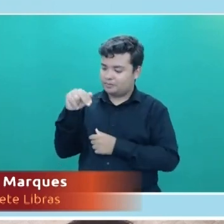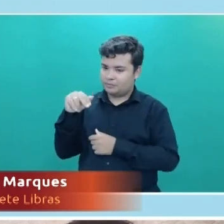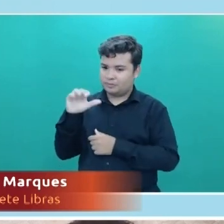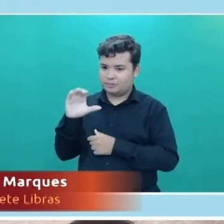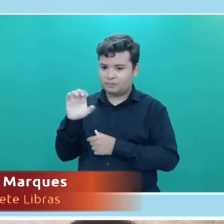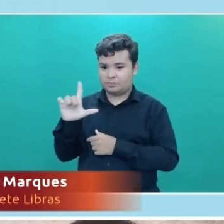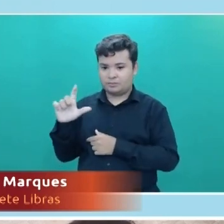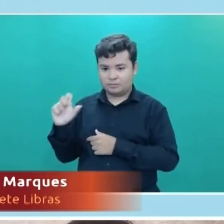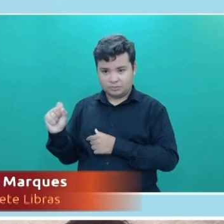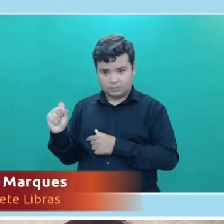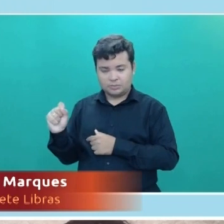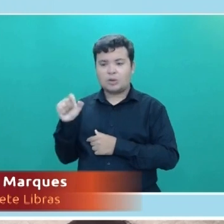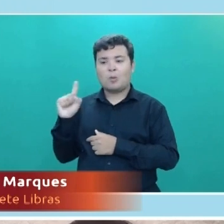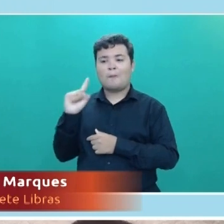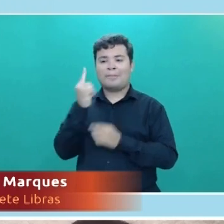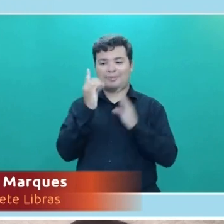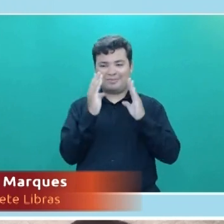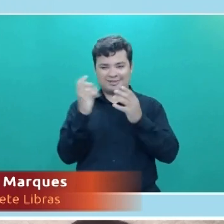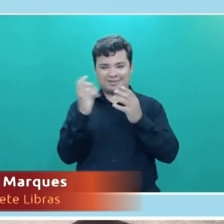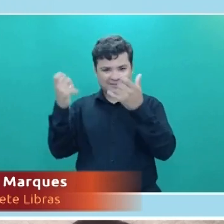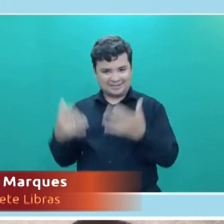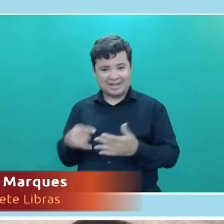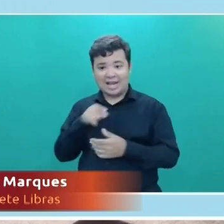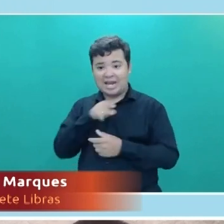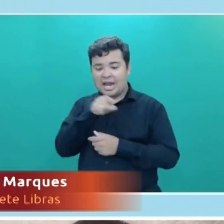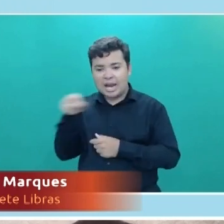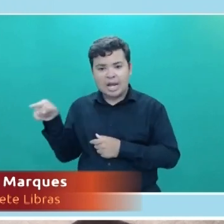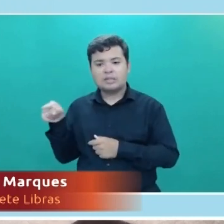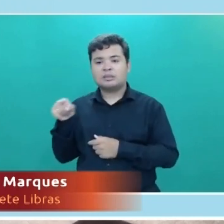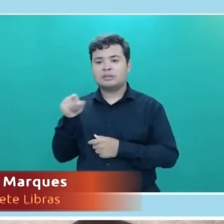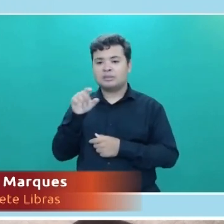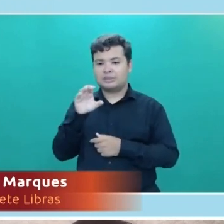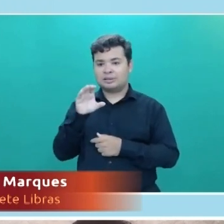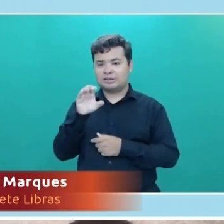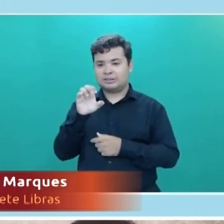primeiro bloco, né, os celibatários